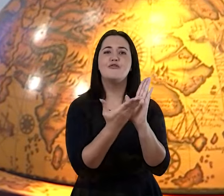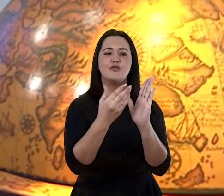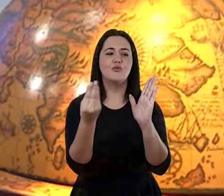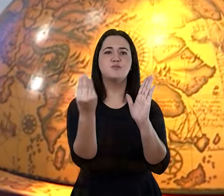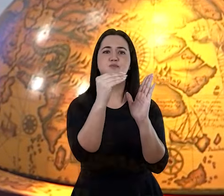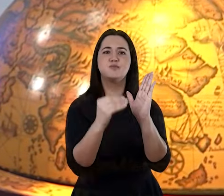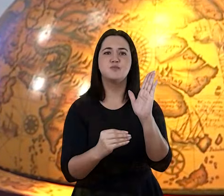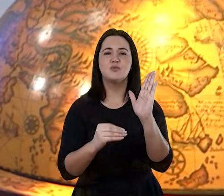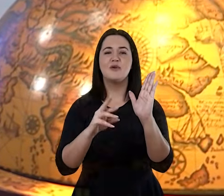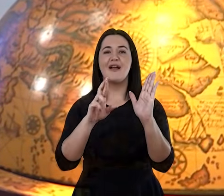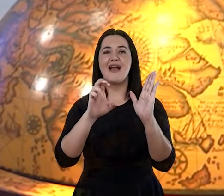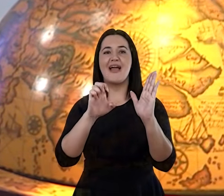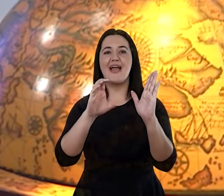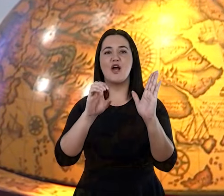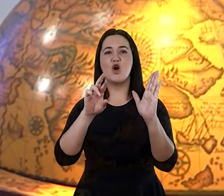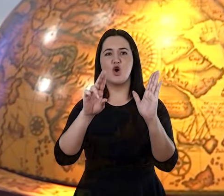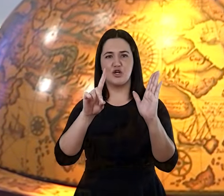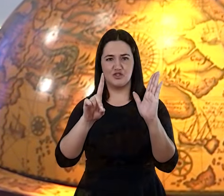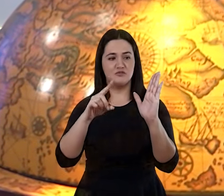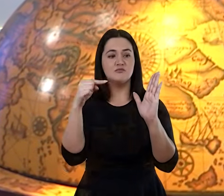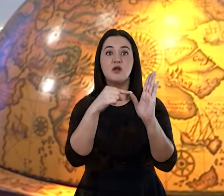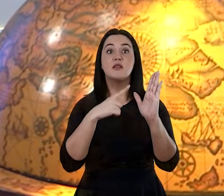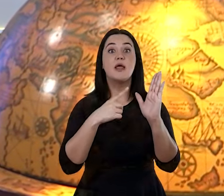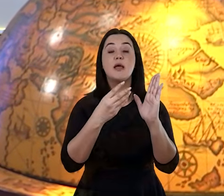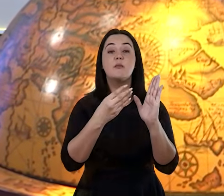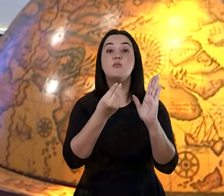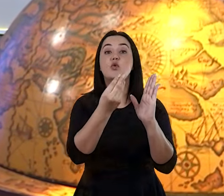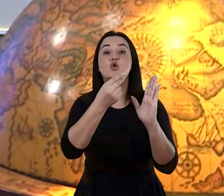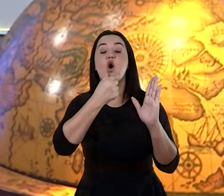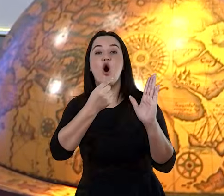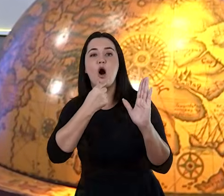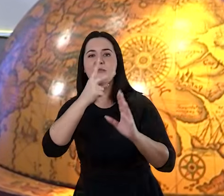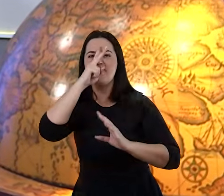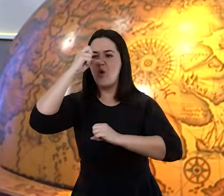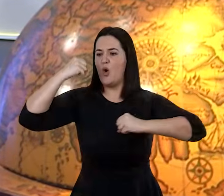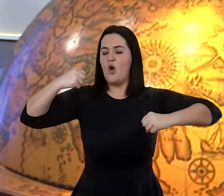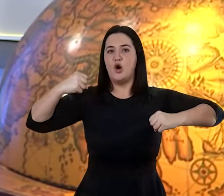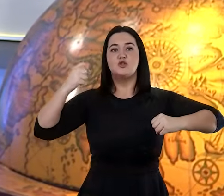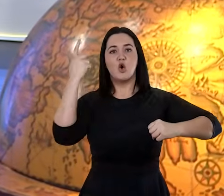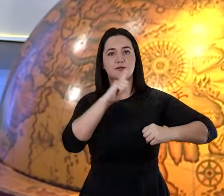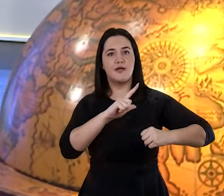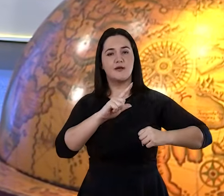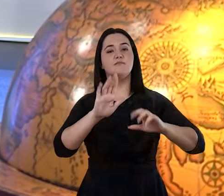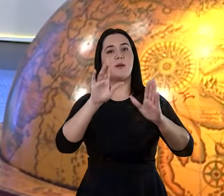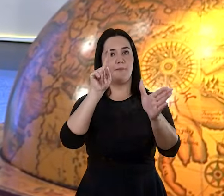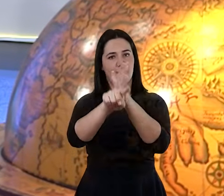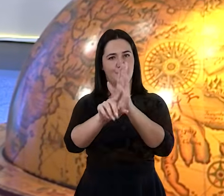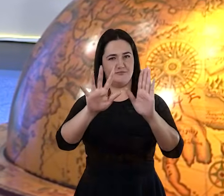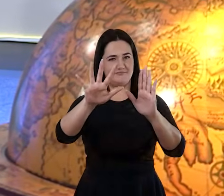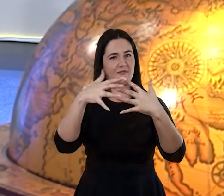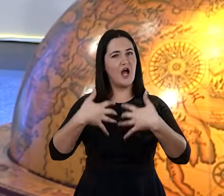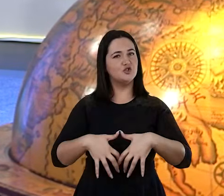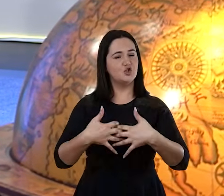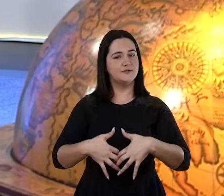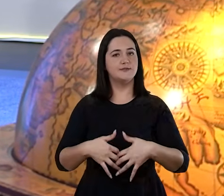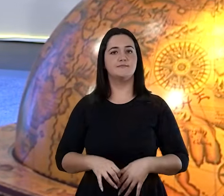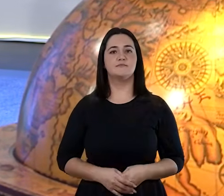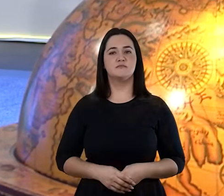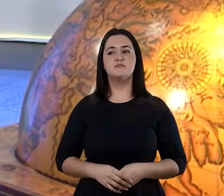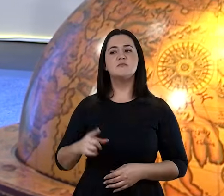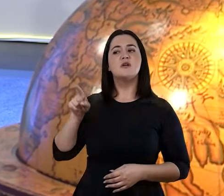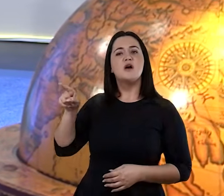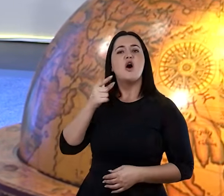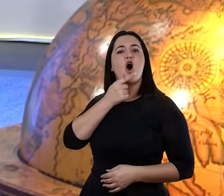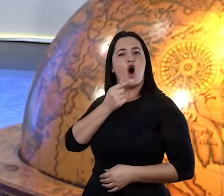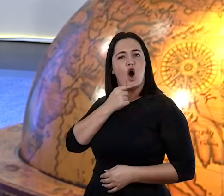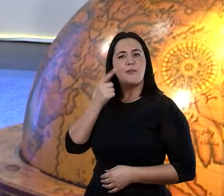está repleto de homens com força acima do comum. Agora raciocine comigo. Se esse homem hoje, Miller, pôde